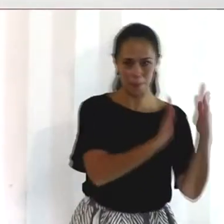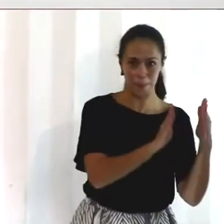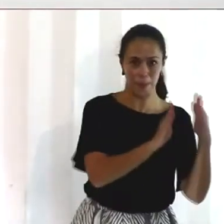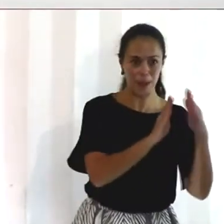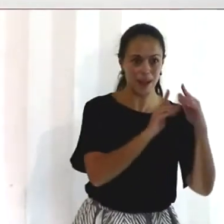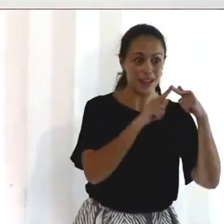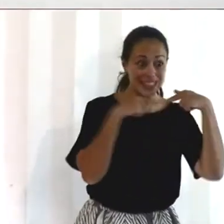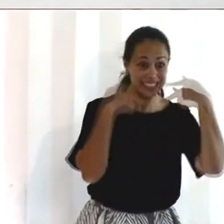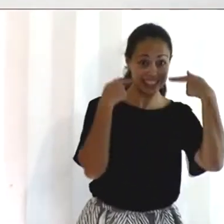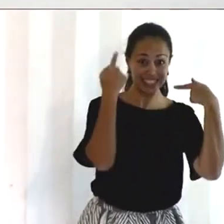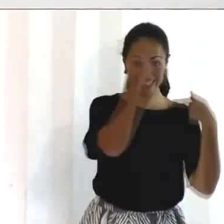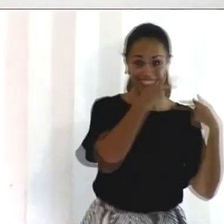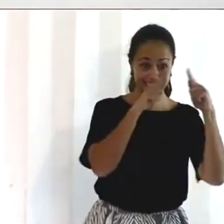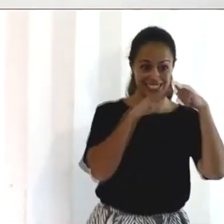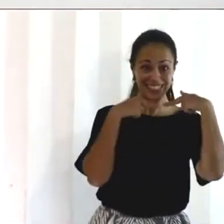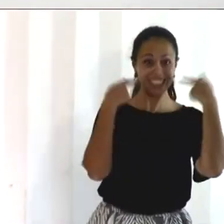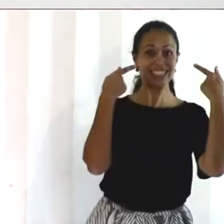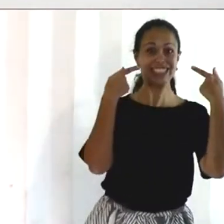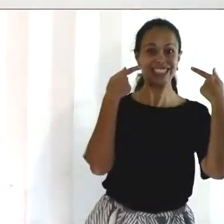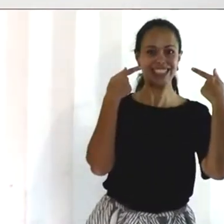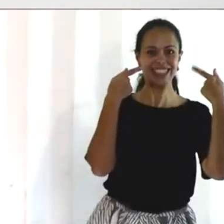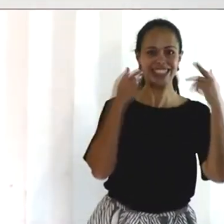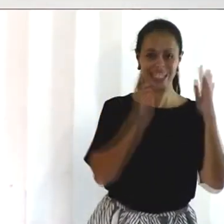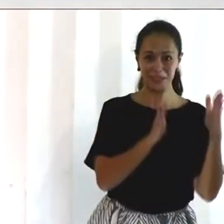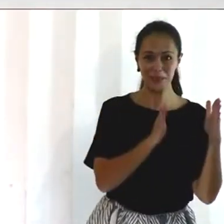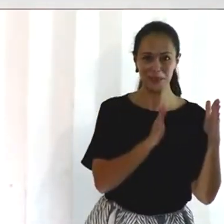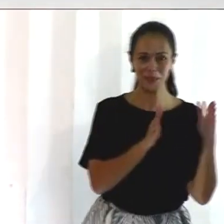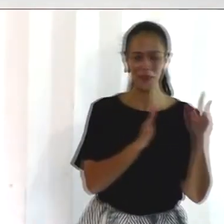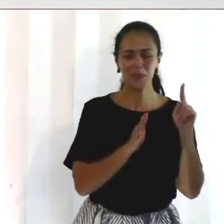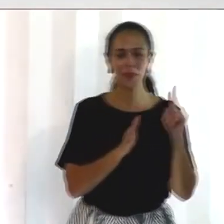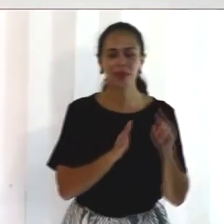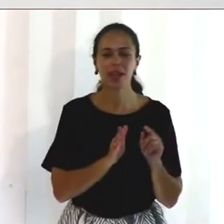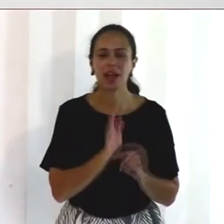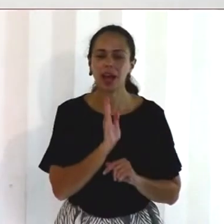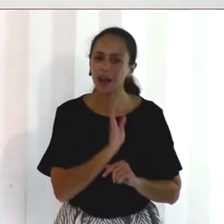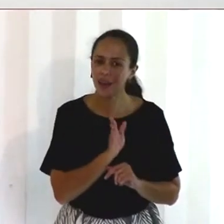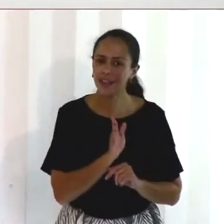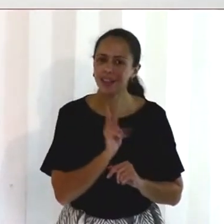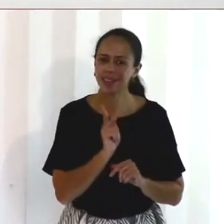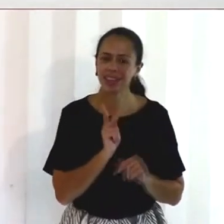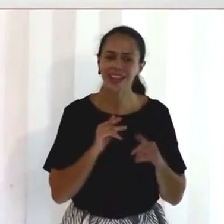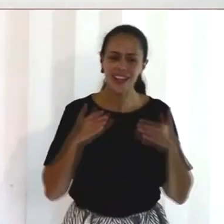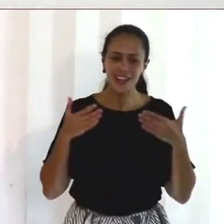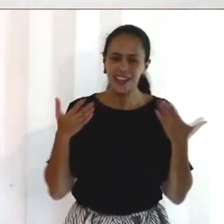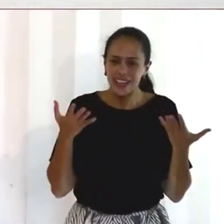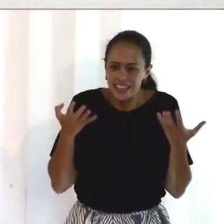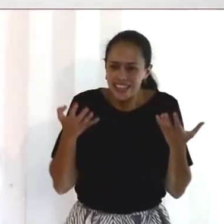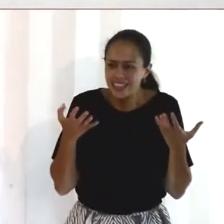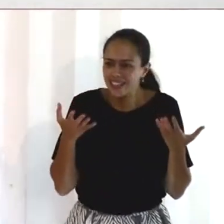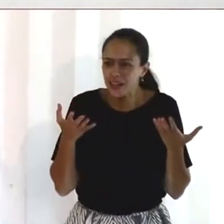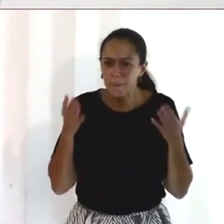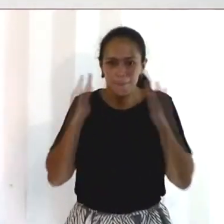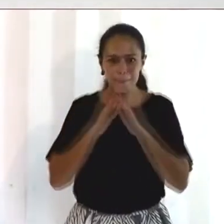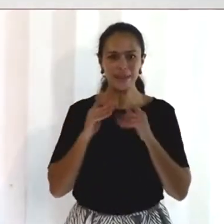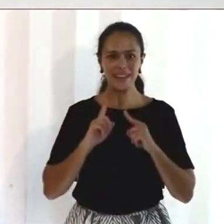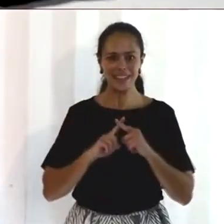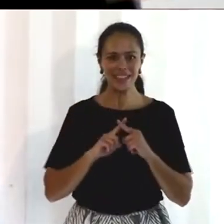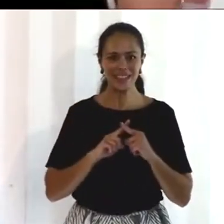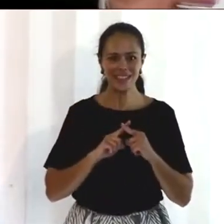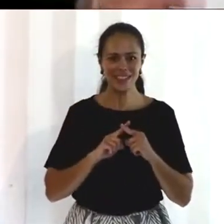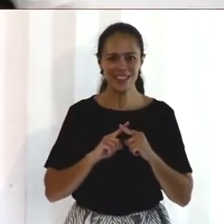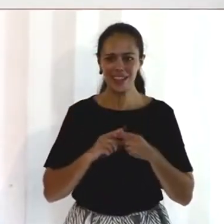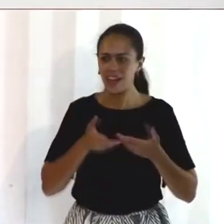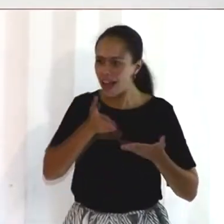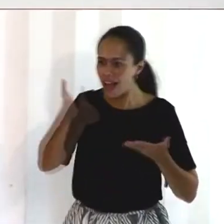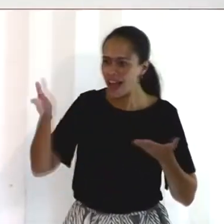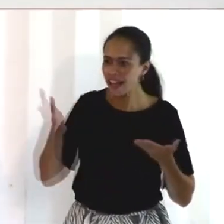isso, porque o pastor gostaria de oferecer a vocês uma igreja assim, feliz no Senhor, que vocês olhassem para a